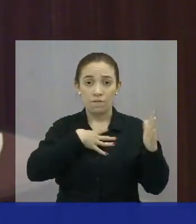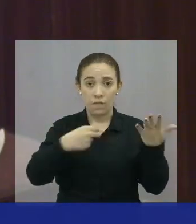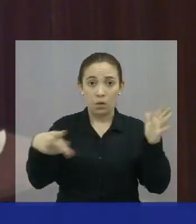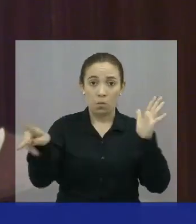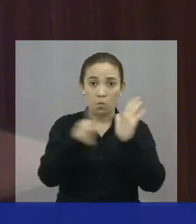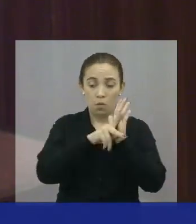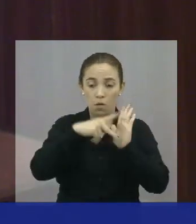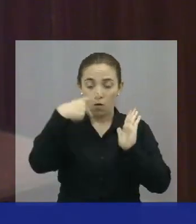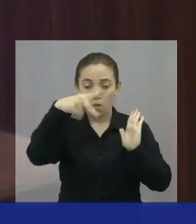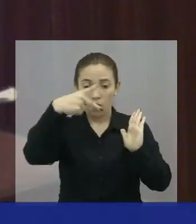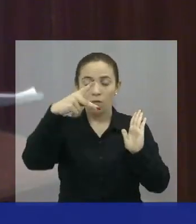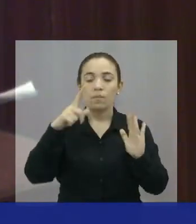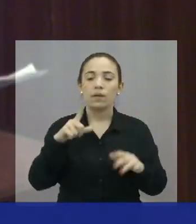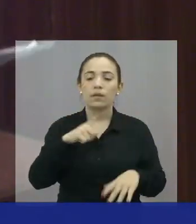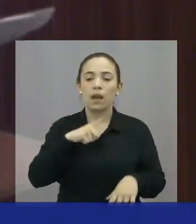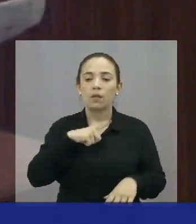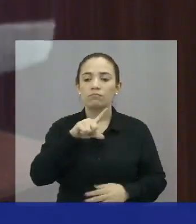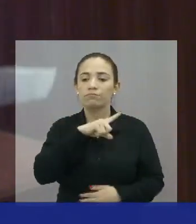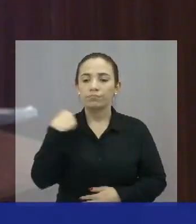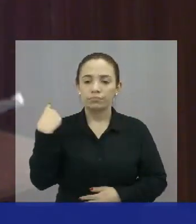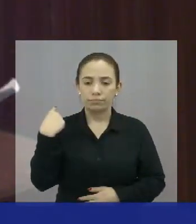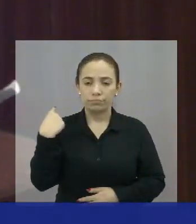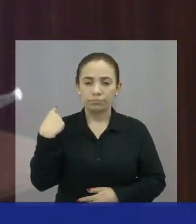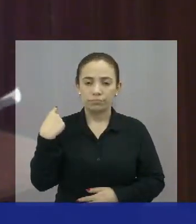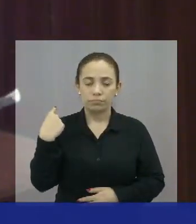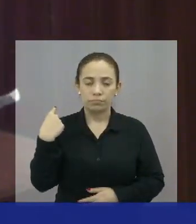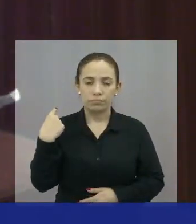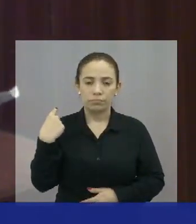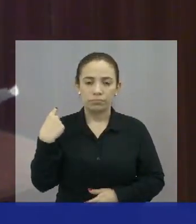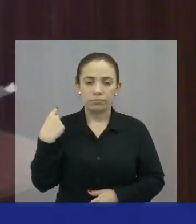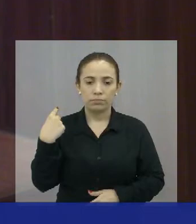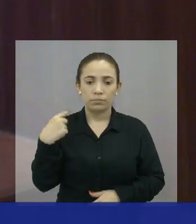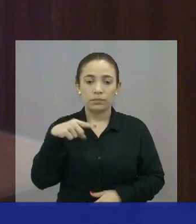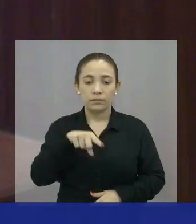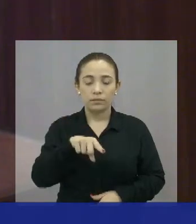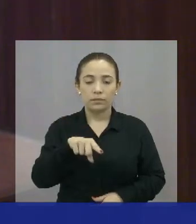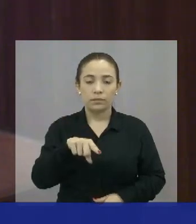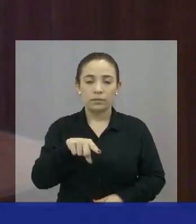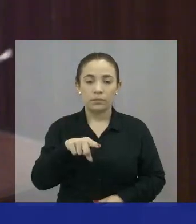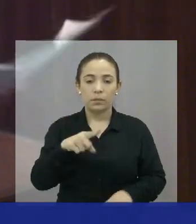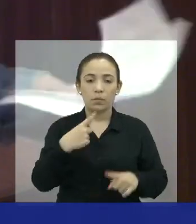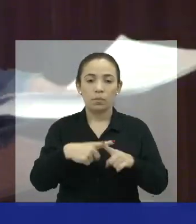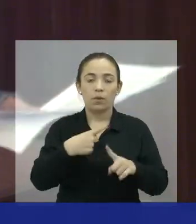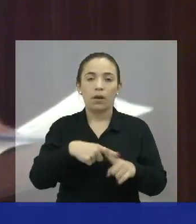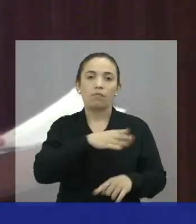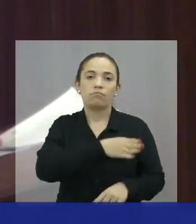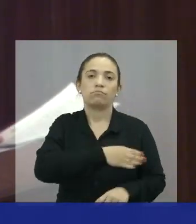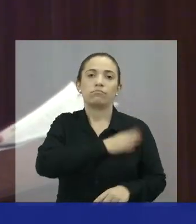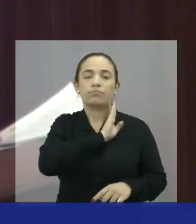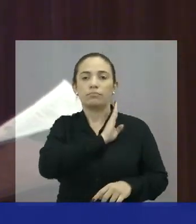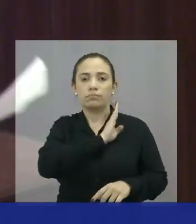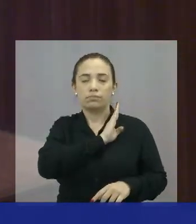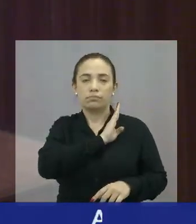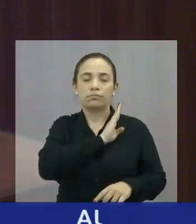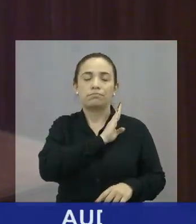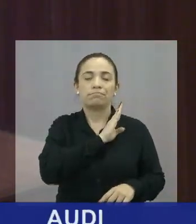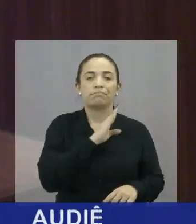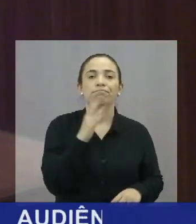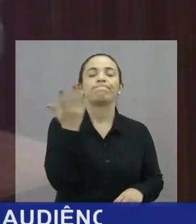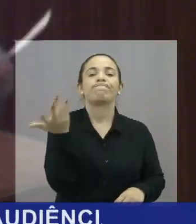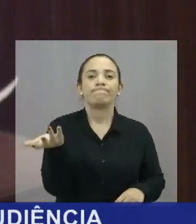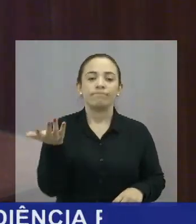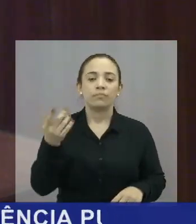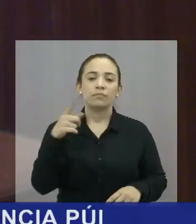proprietário havia falecido naquela semana de um infarto súbito. E ele que cuidava de